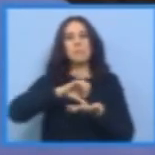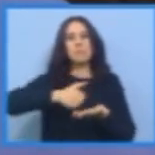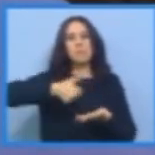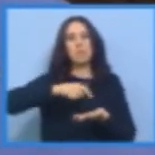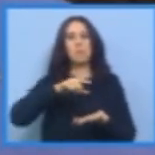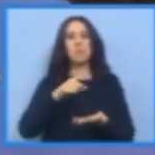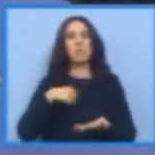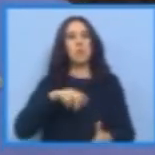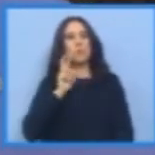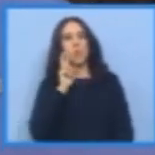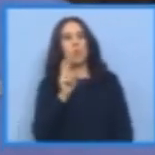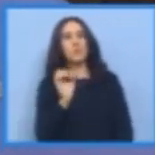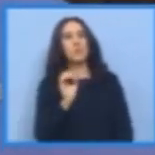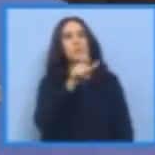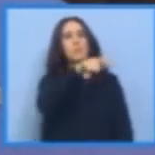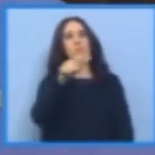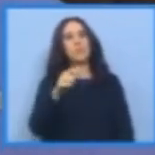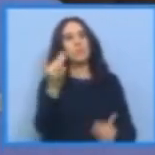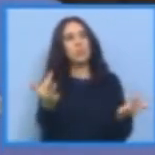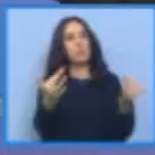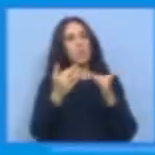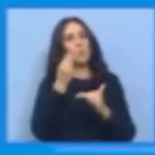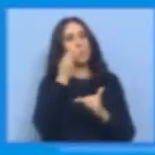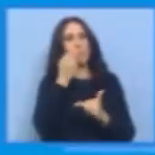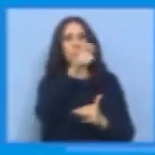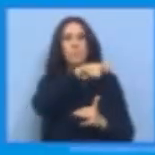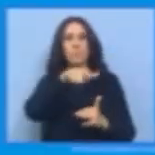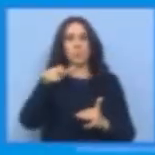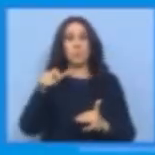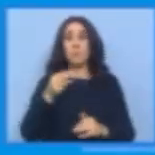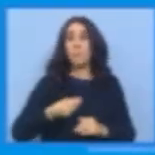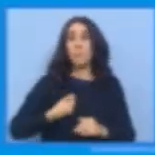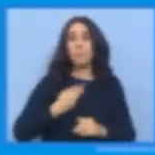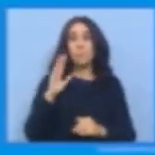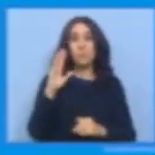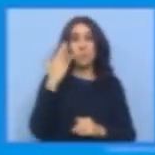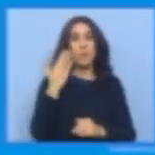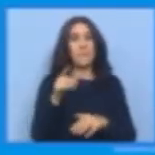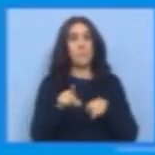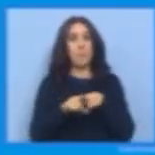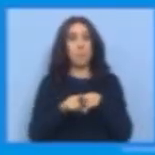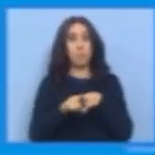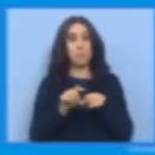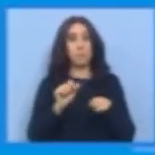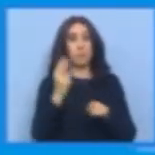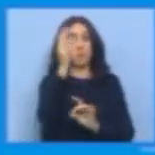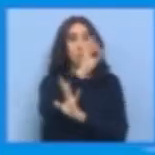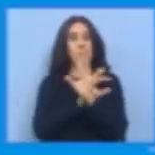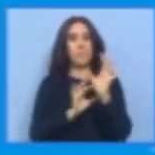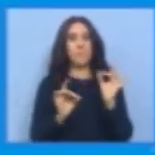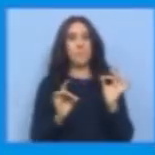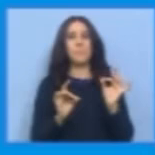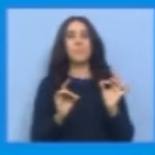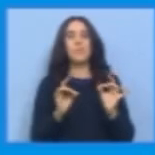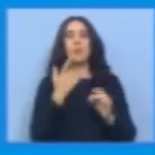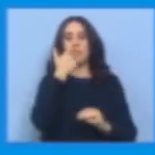vezes não olhamos para as pessoas que chegam enquanto pessoas. E essa é uma das grandes preocupações, é que as políticas da União Europeia